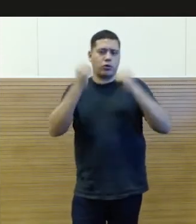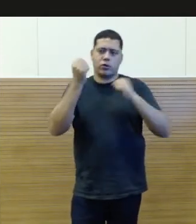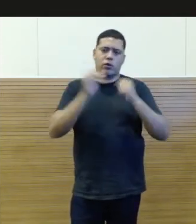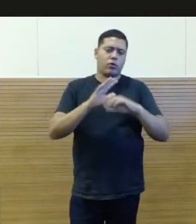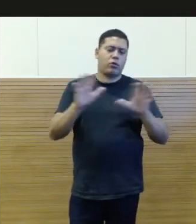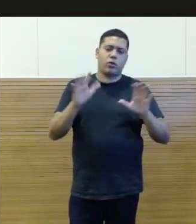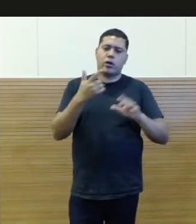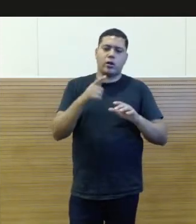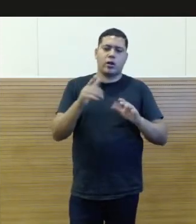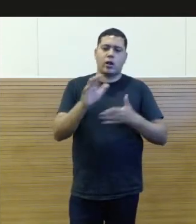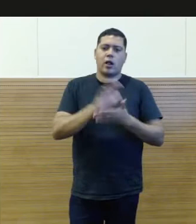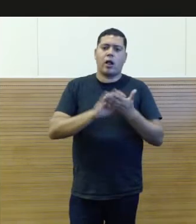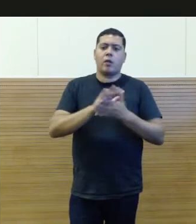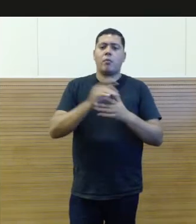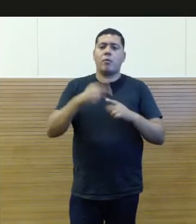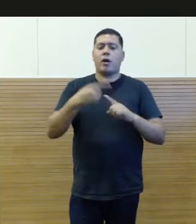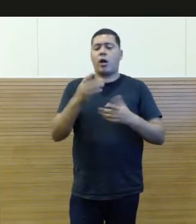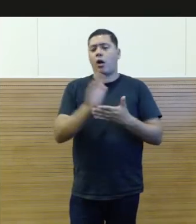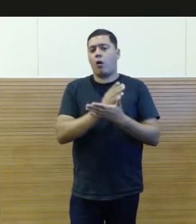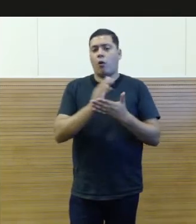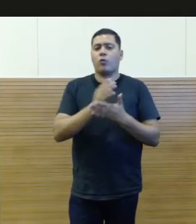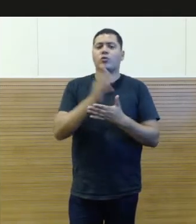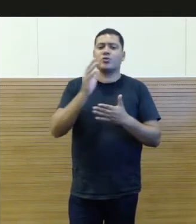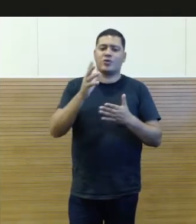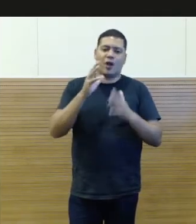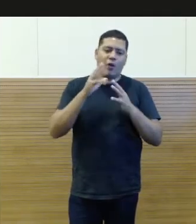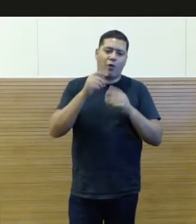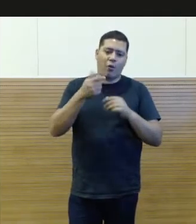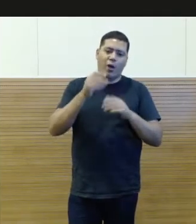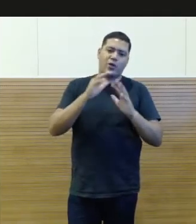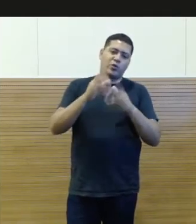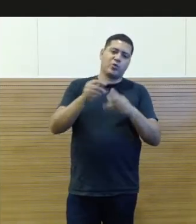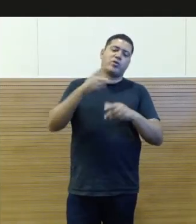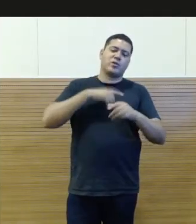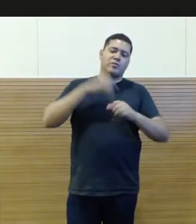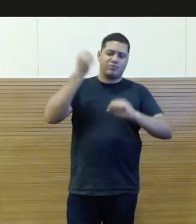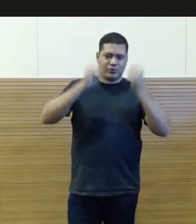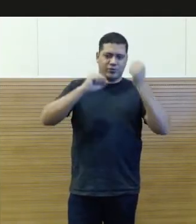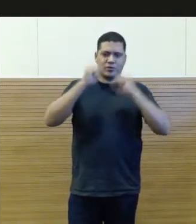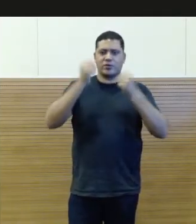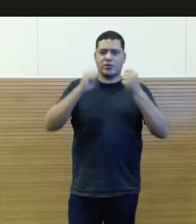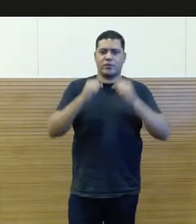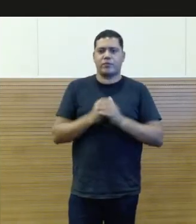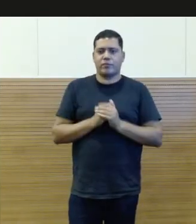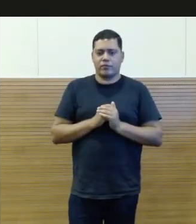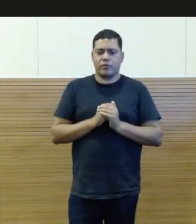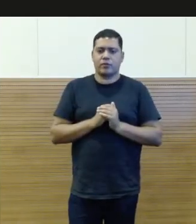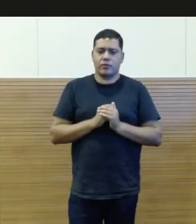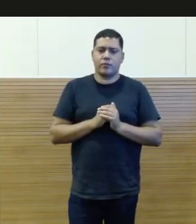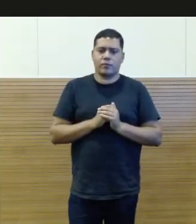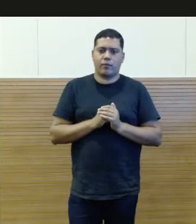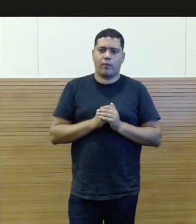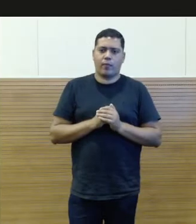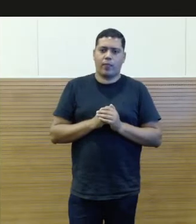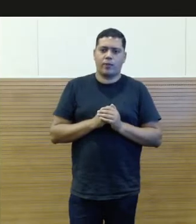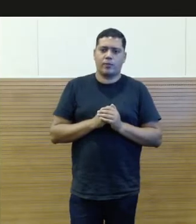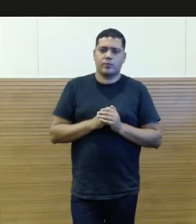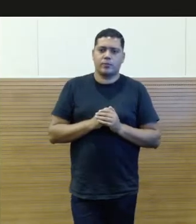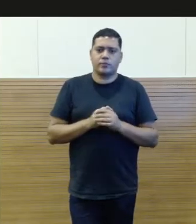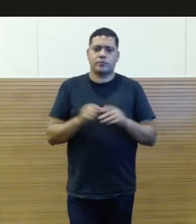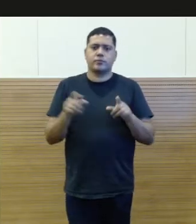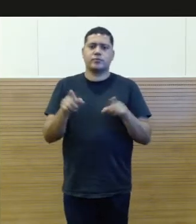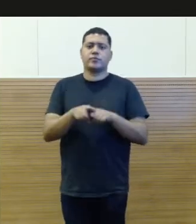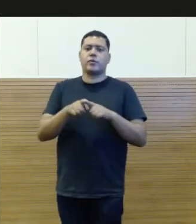a grande maioria dos alimentos ela é processada. O que a classificação nova faz é agrupar os alimentos